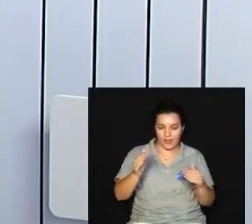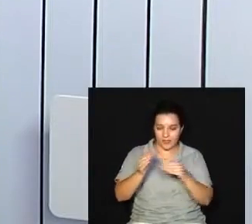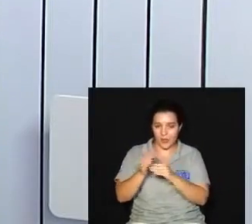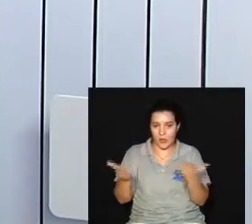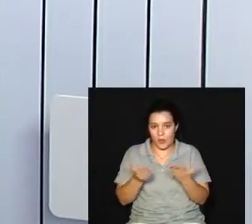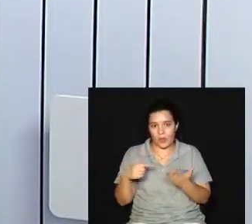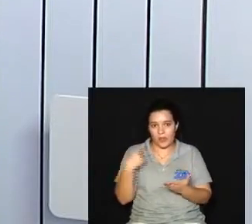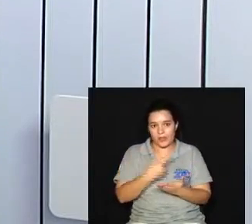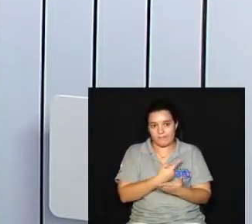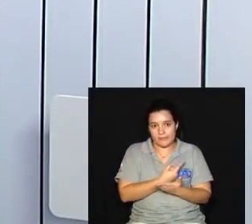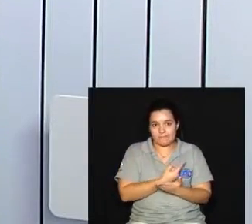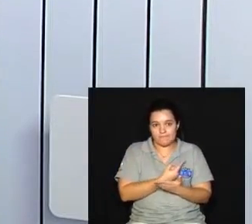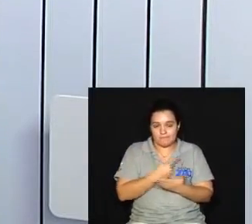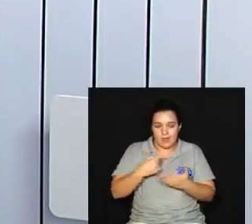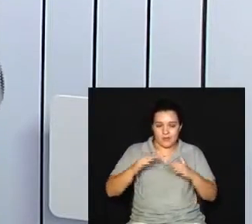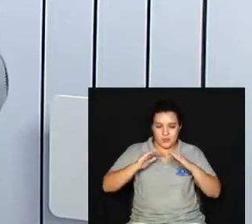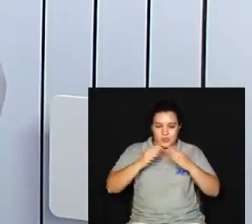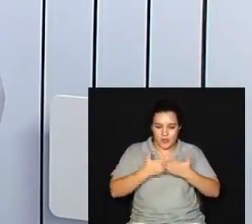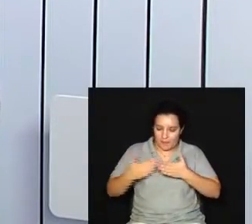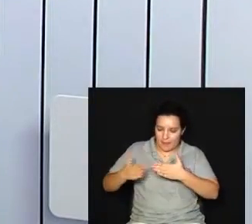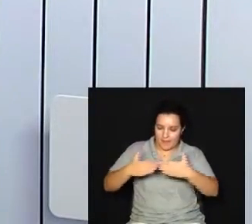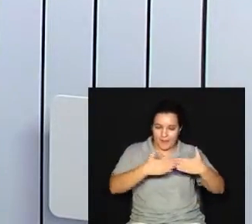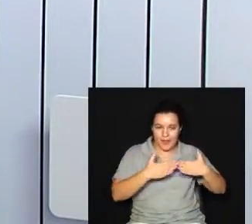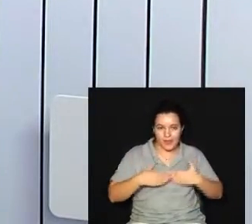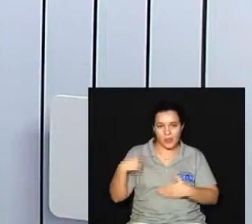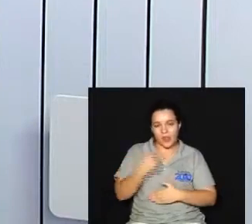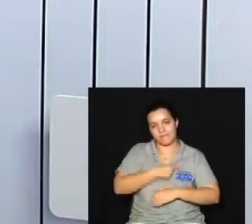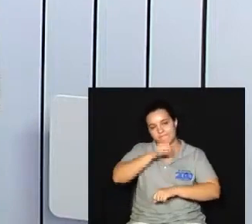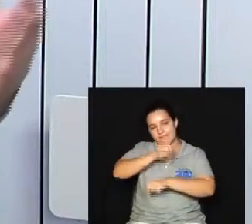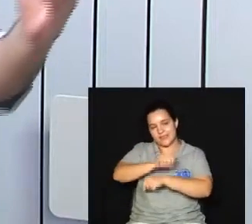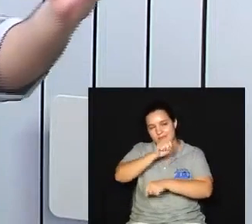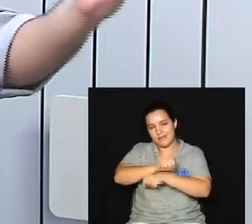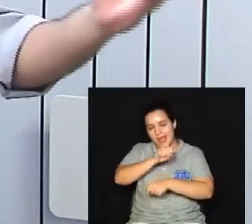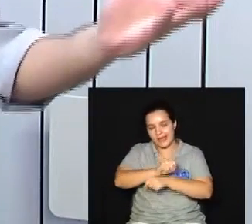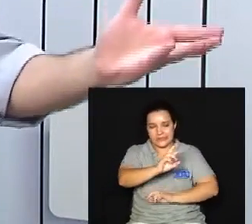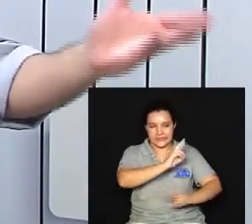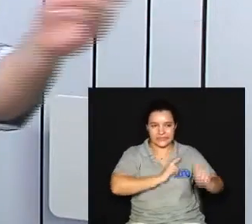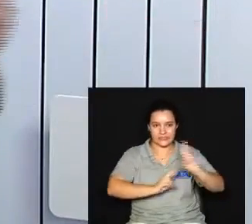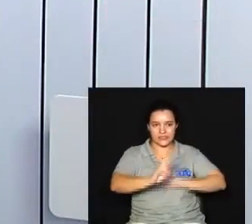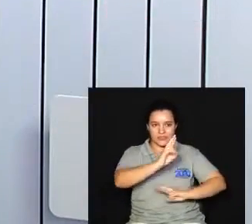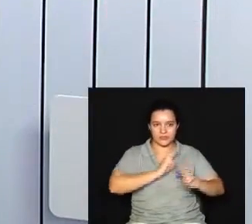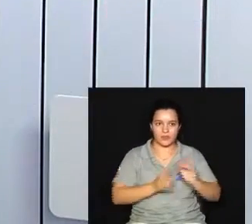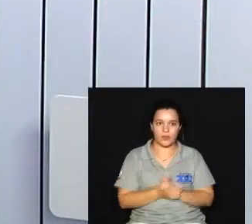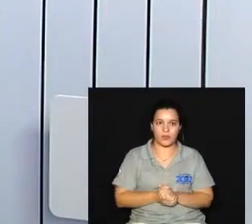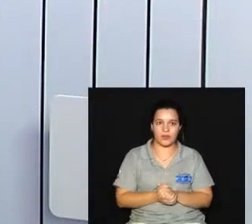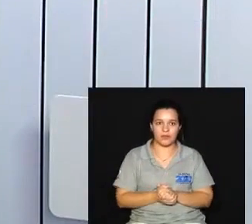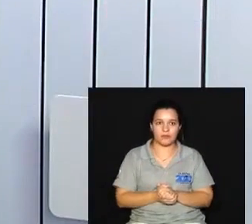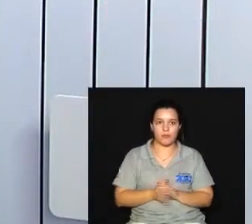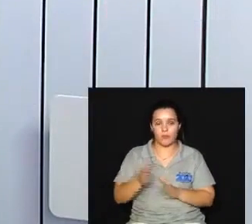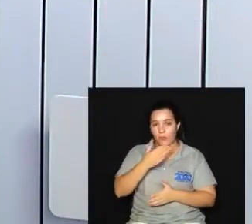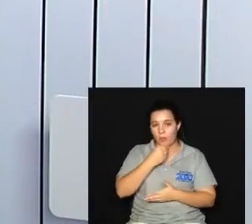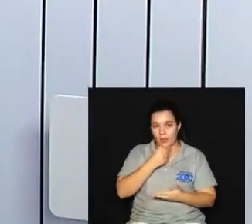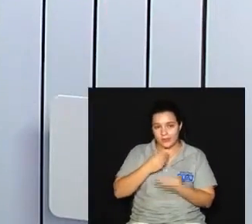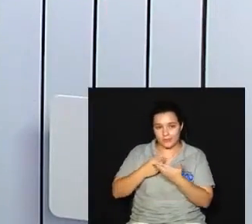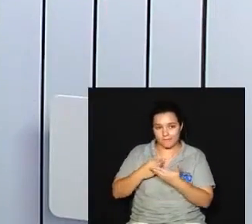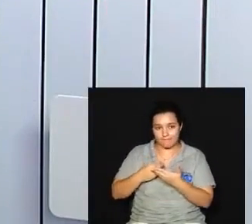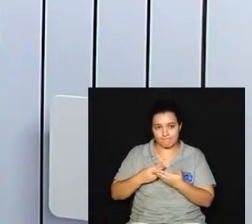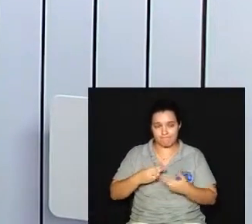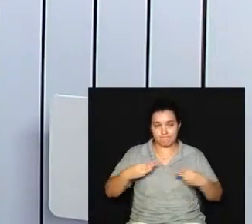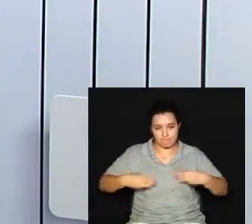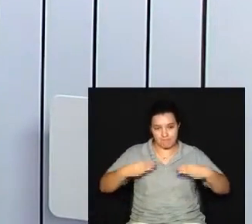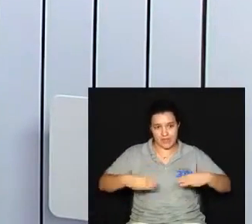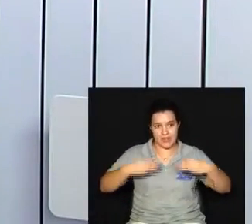tarde, quando teve o fechamento do portão, a gente já começou com a apuração e, como disse o ministro Luiz Roberto